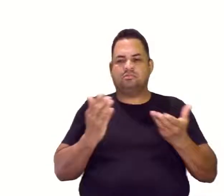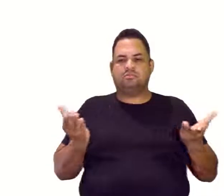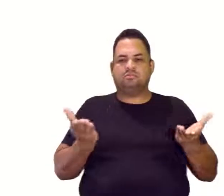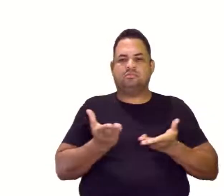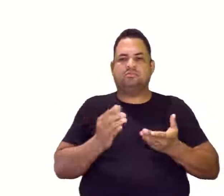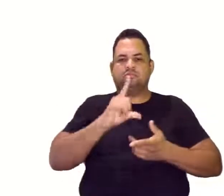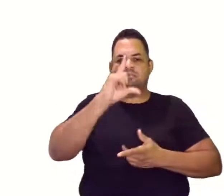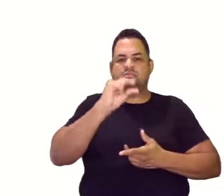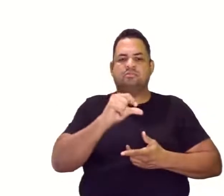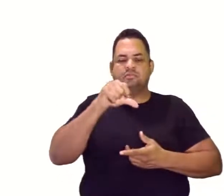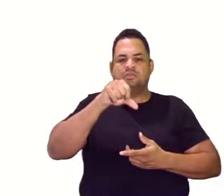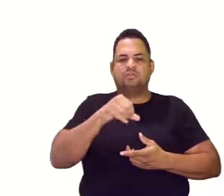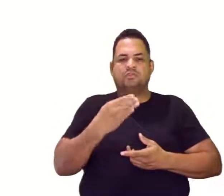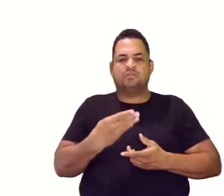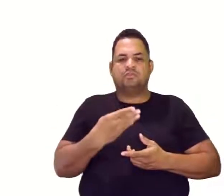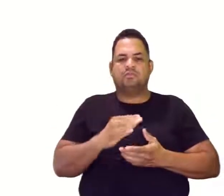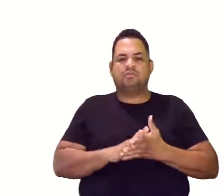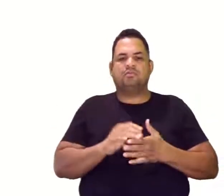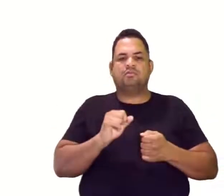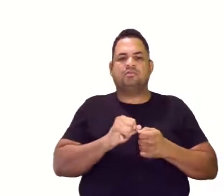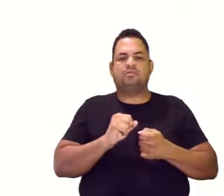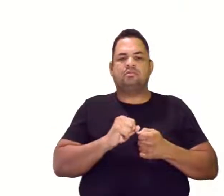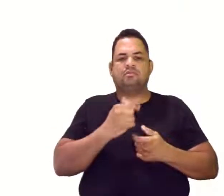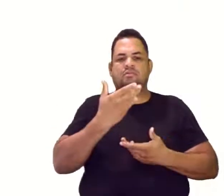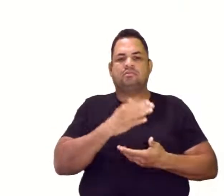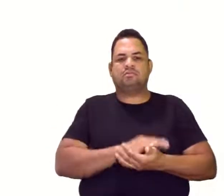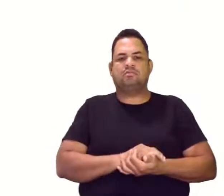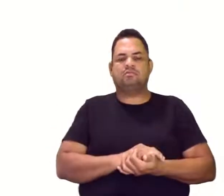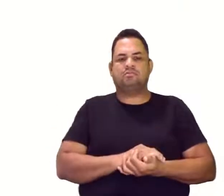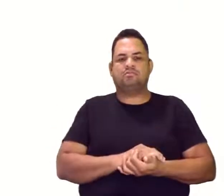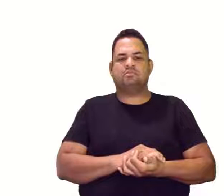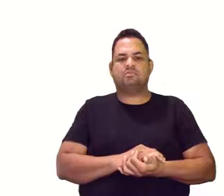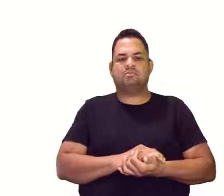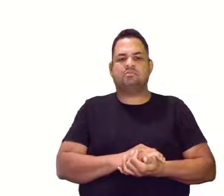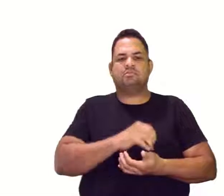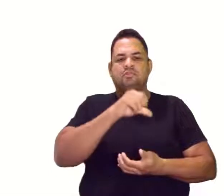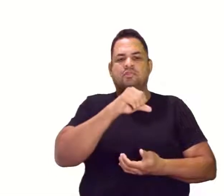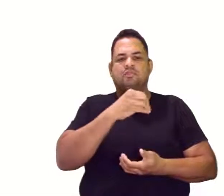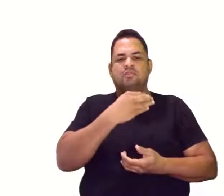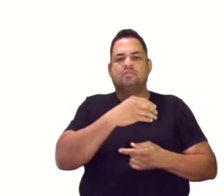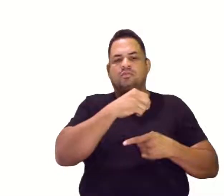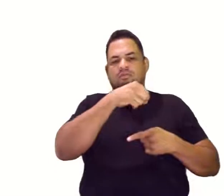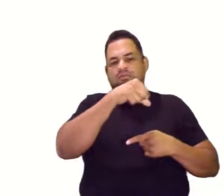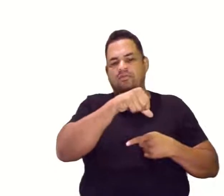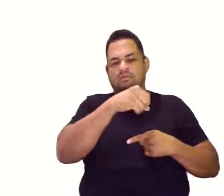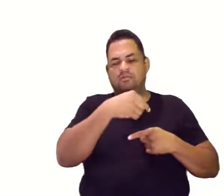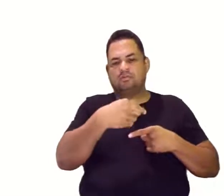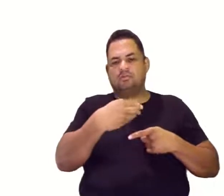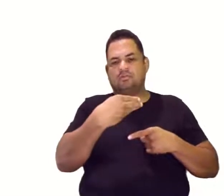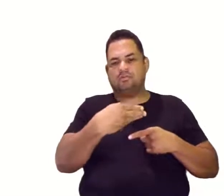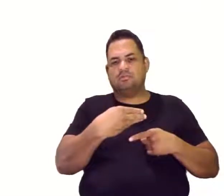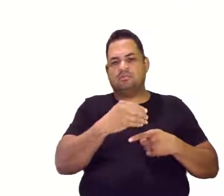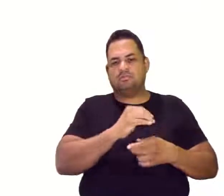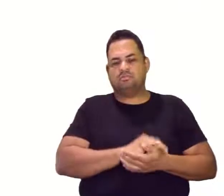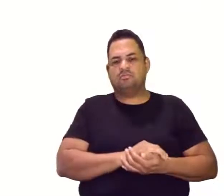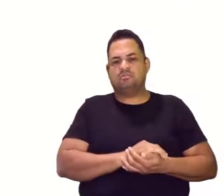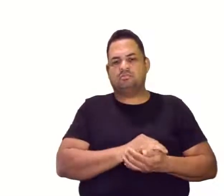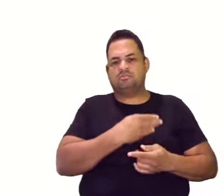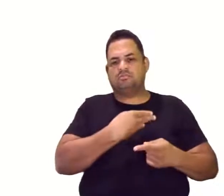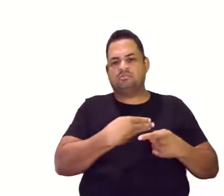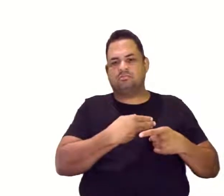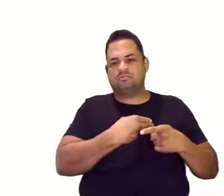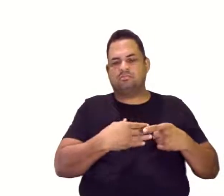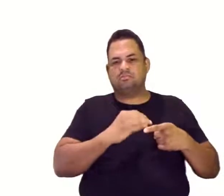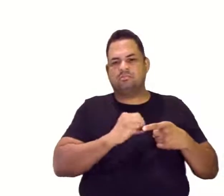Agora ele reduziu 94. Então, monta uma fração, 94 por 400. Então vamos dividir, né? O que o 94 representa